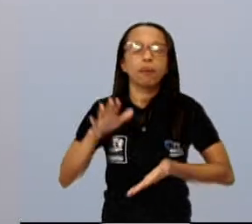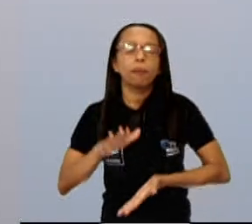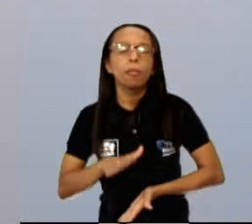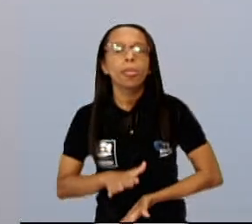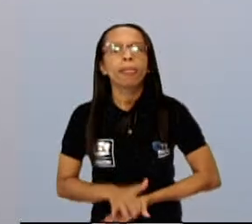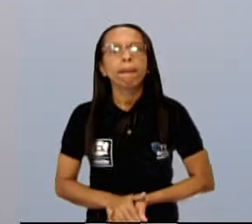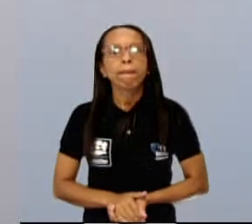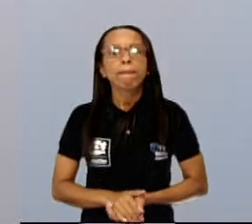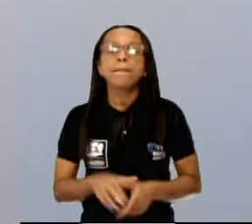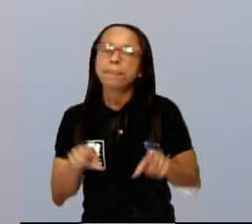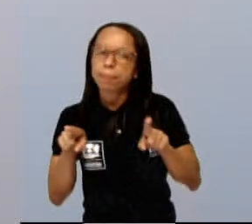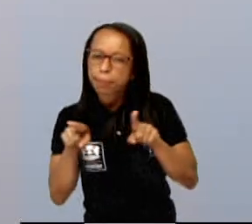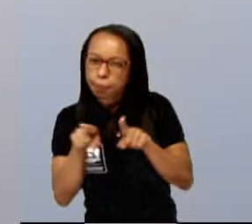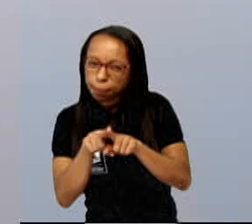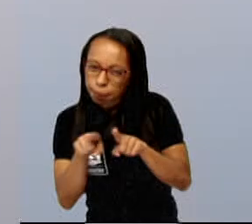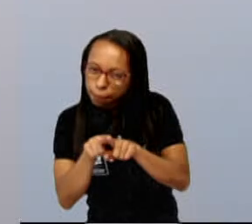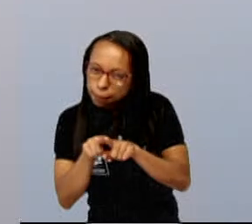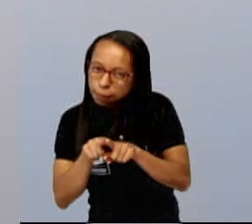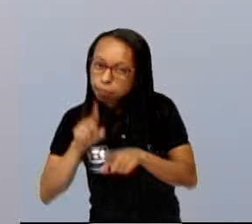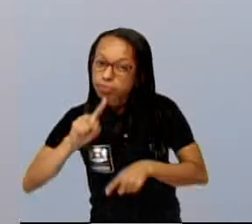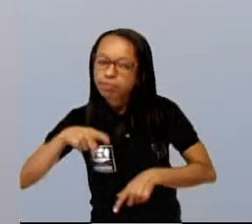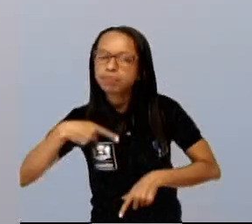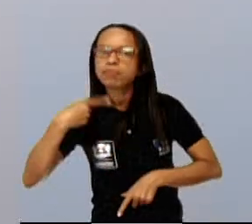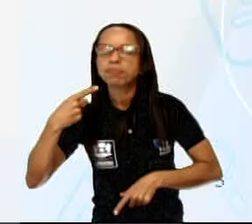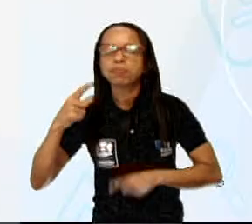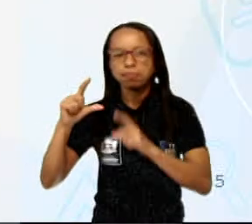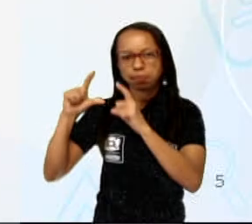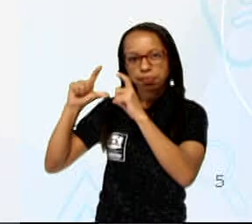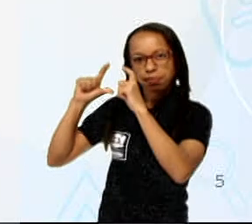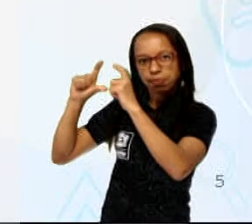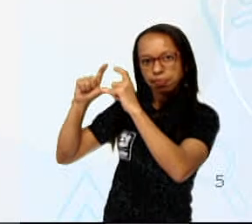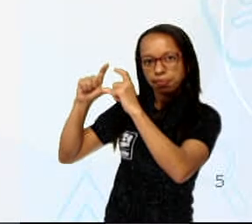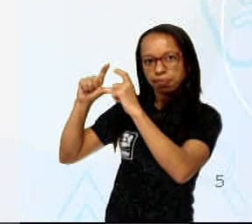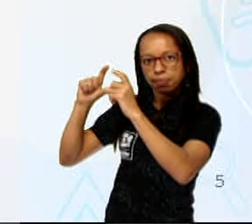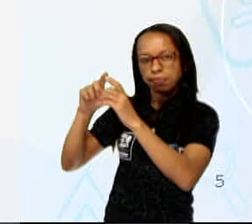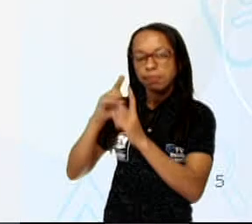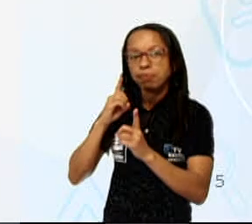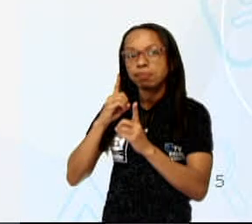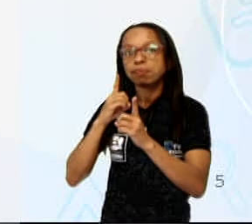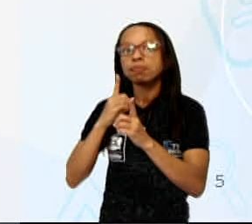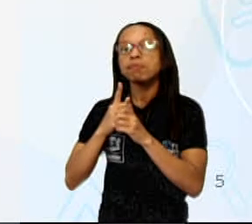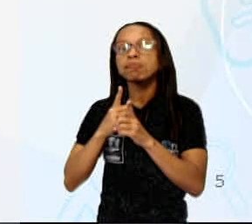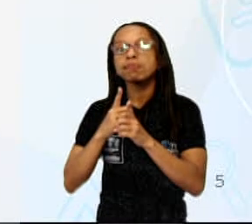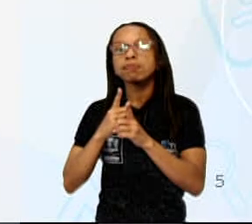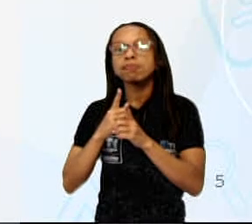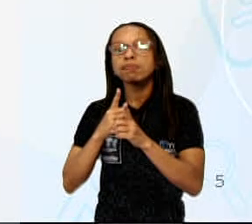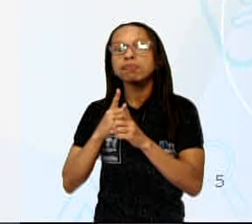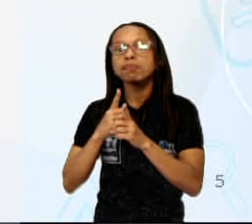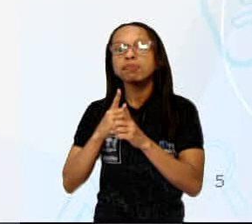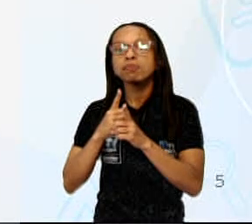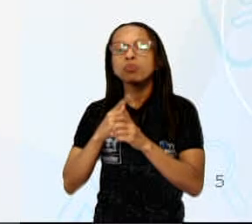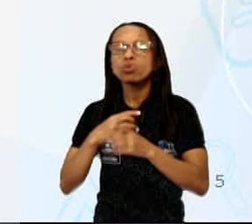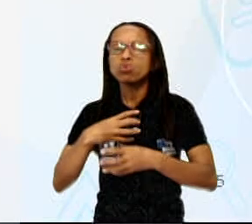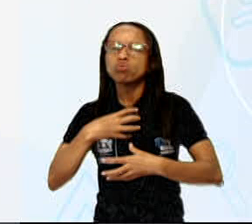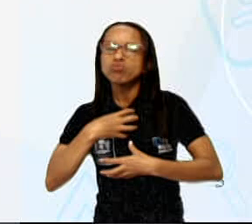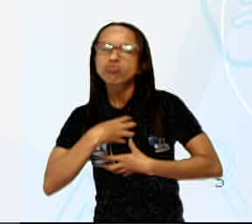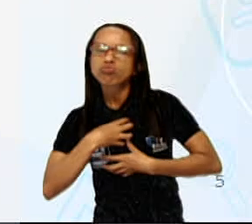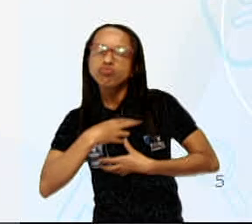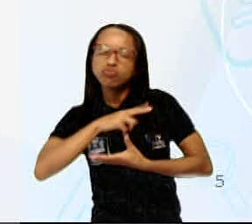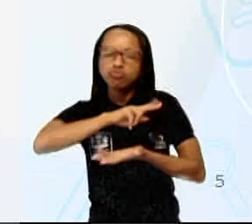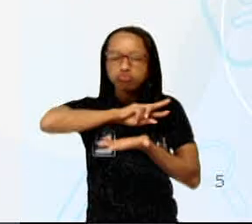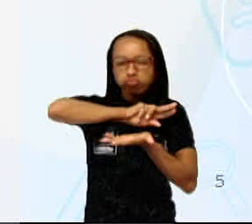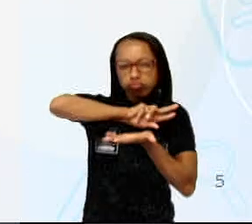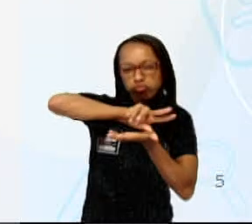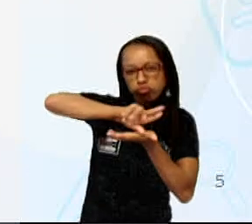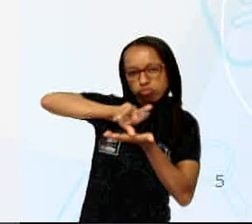Também, no próximo quadradinho, vocês já encontram, vimos que é um estilo diverso. Então,